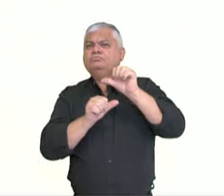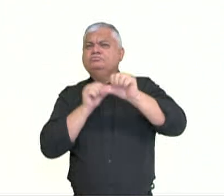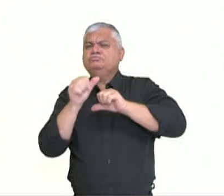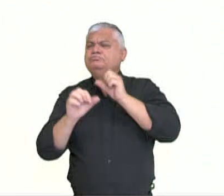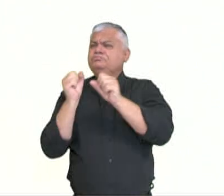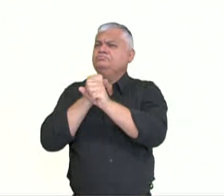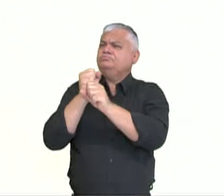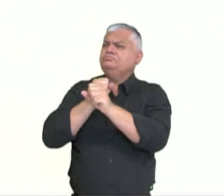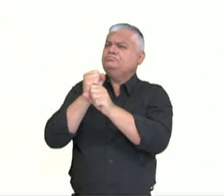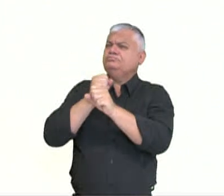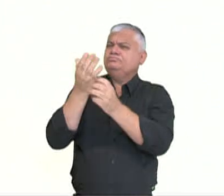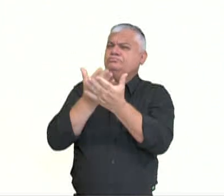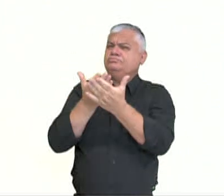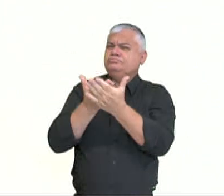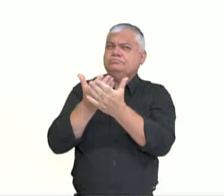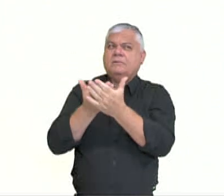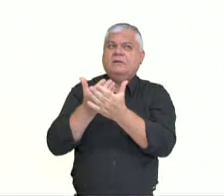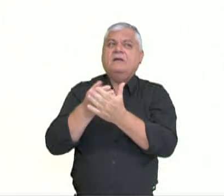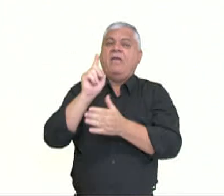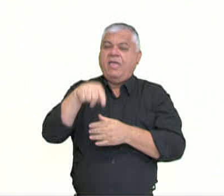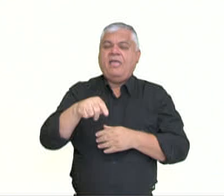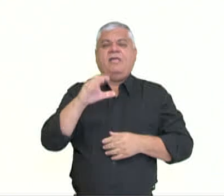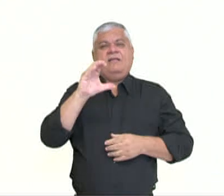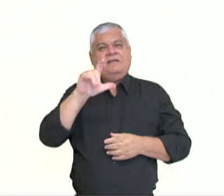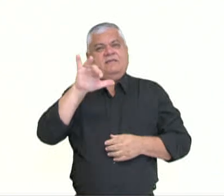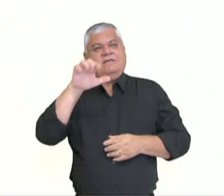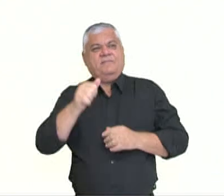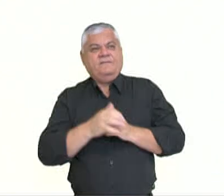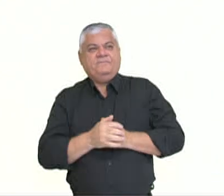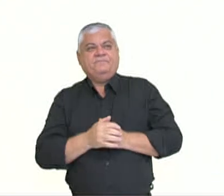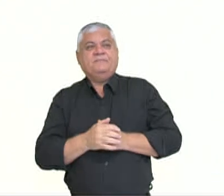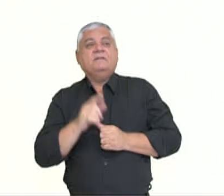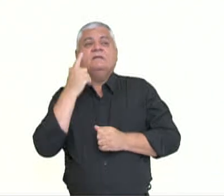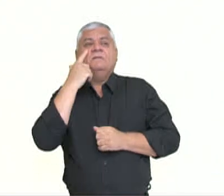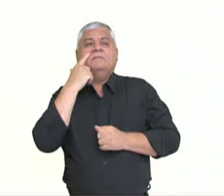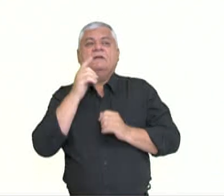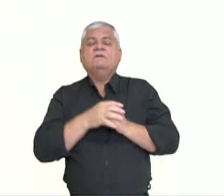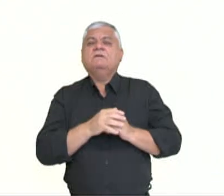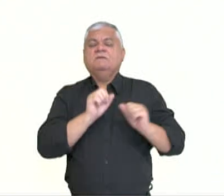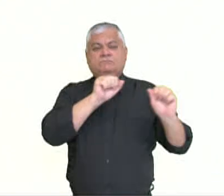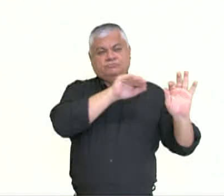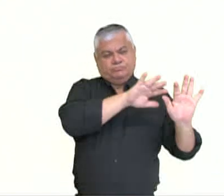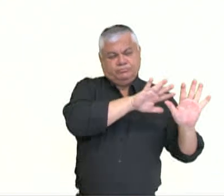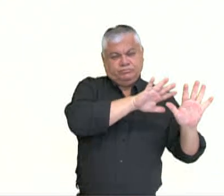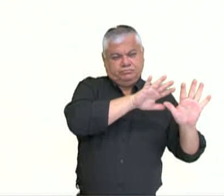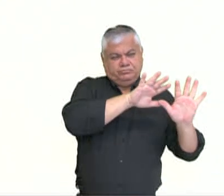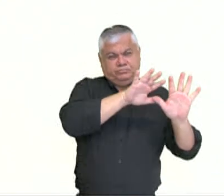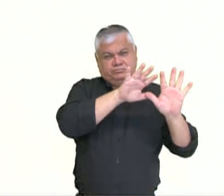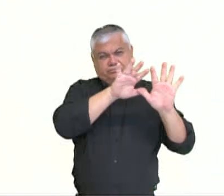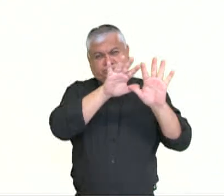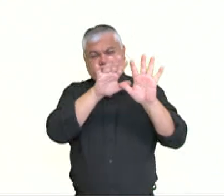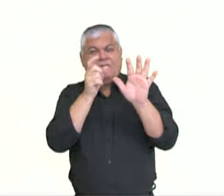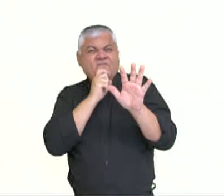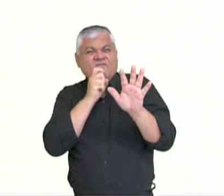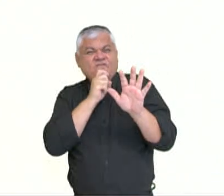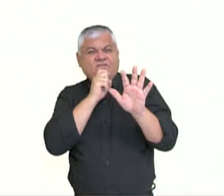período, de quem eu estou falando? Também do clima. E quando eu analiso ali a passagem de uma frente fria que provoca mudança rápida